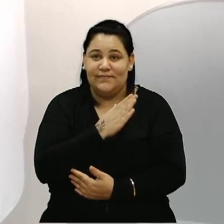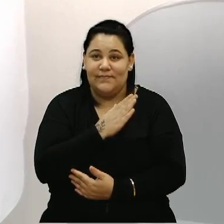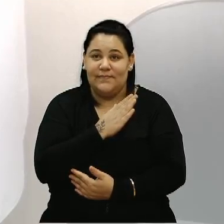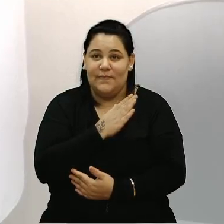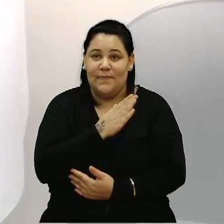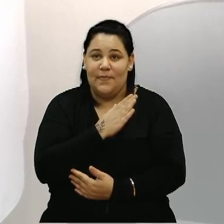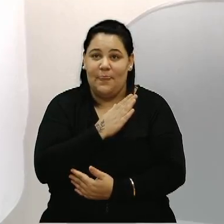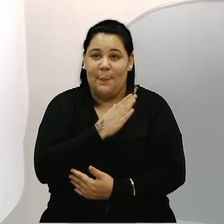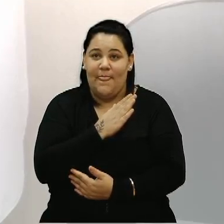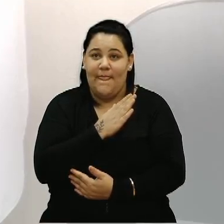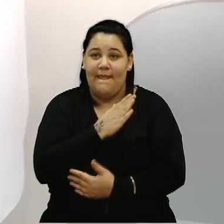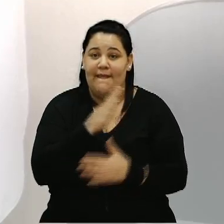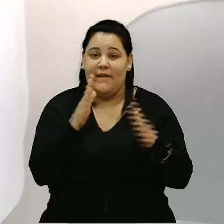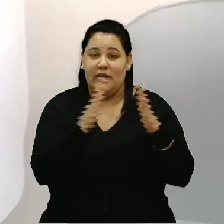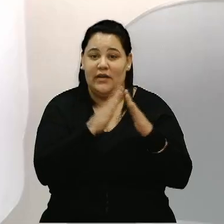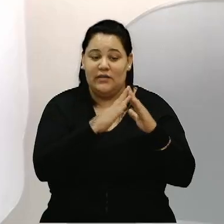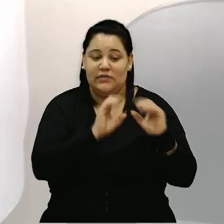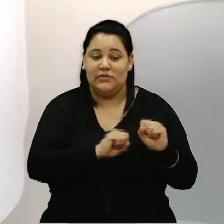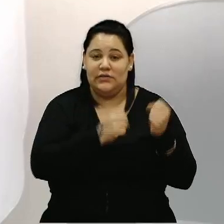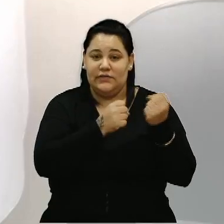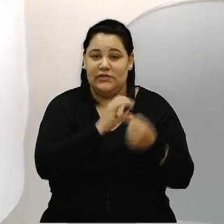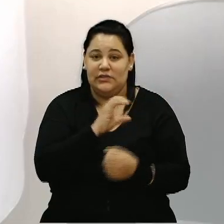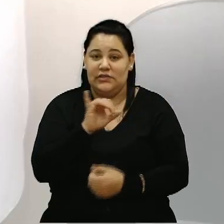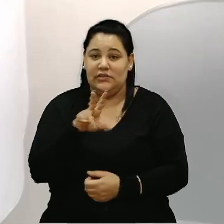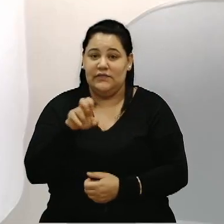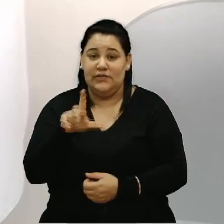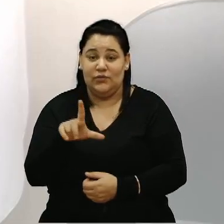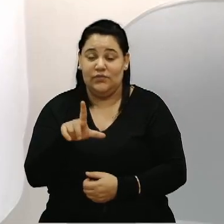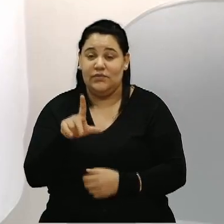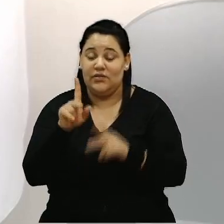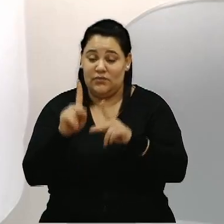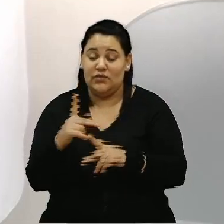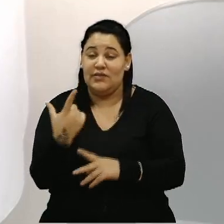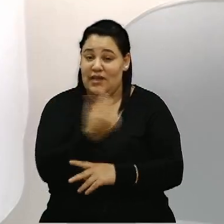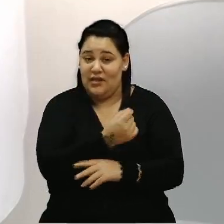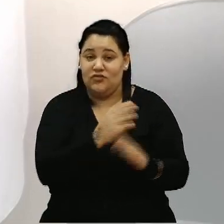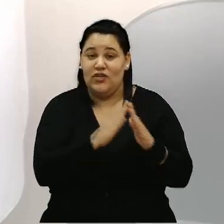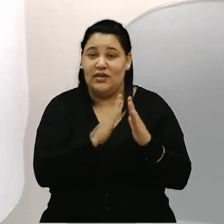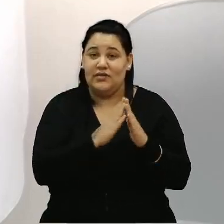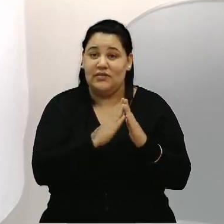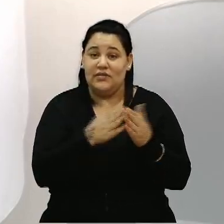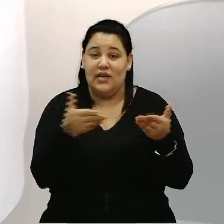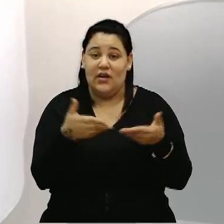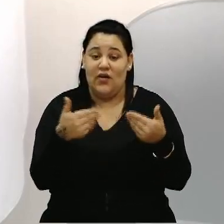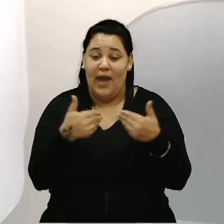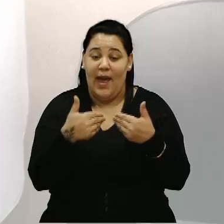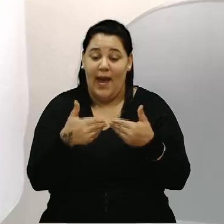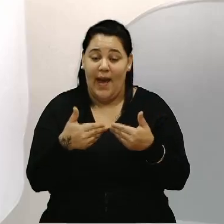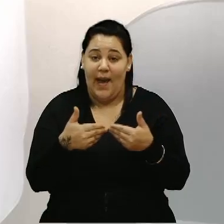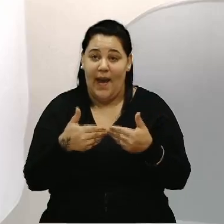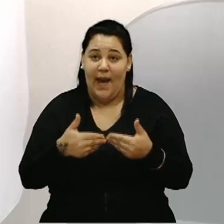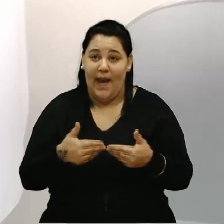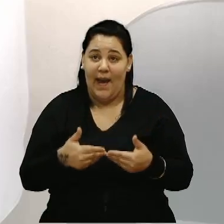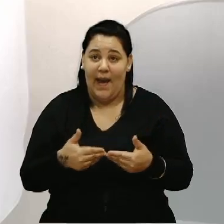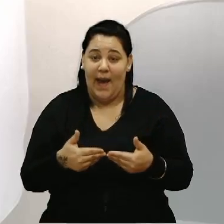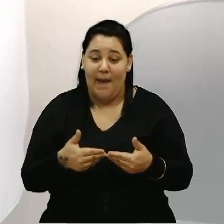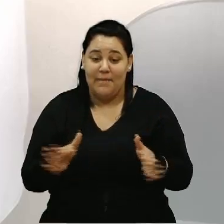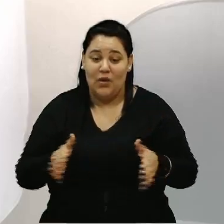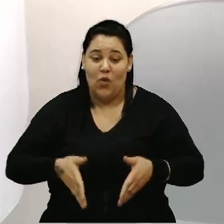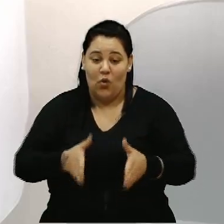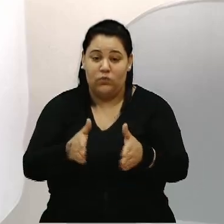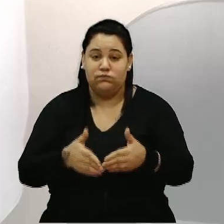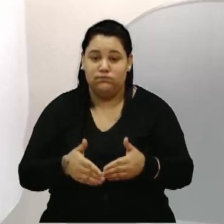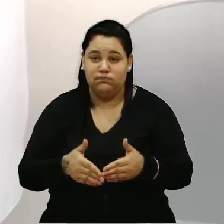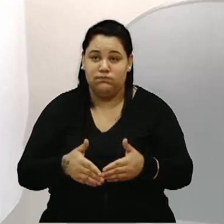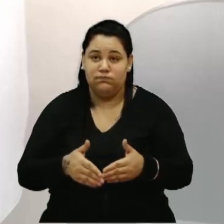Casas interditadas pela Defesa Civil, as pessoas estão fora de casa. Aí agora estão lá, abriram toda a rua, né? Então, se tivesse sido